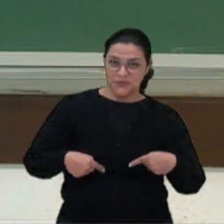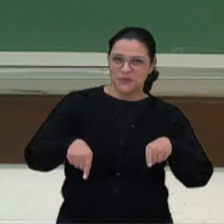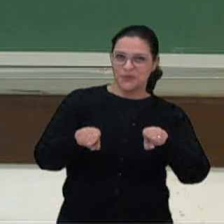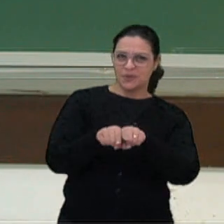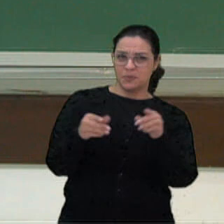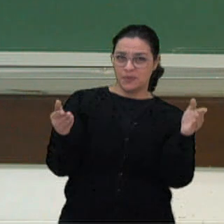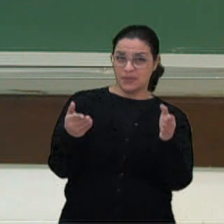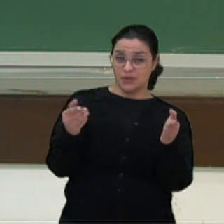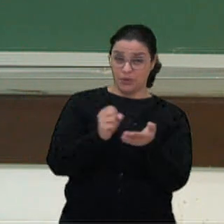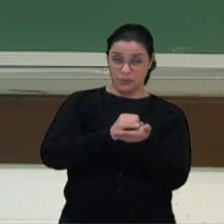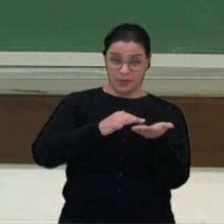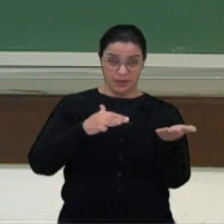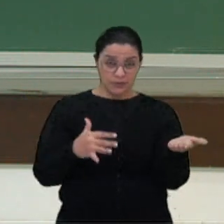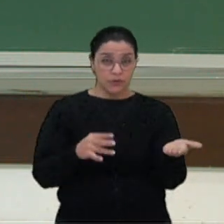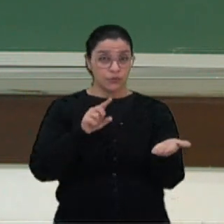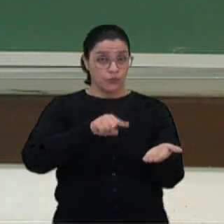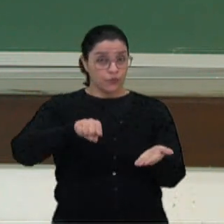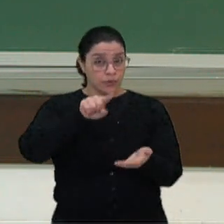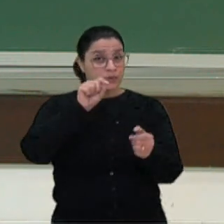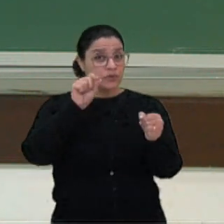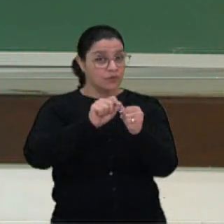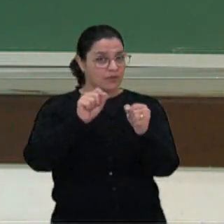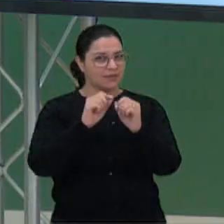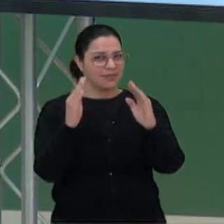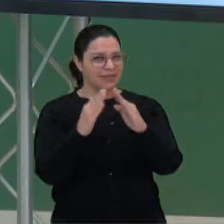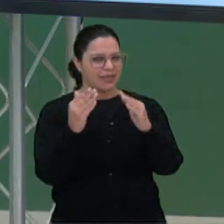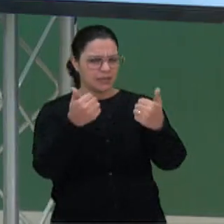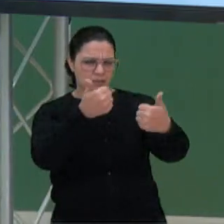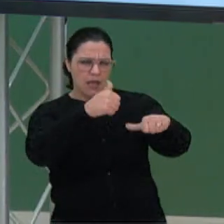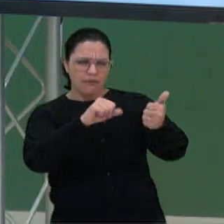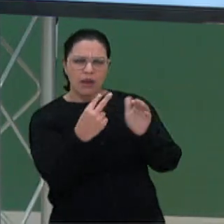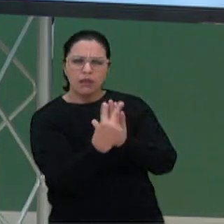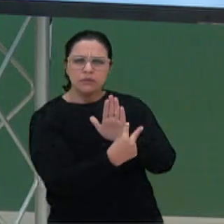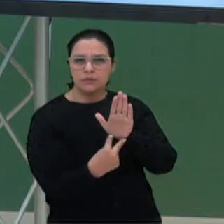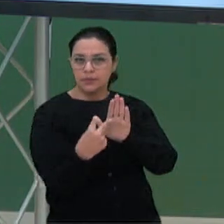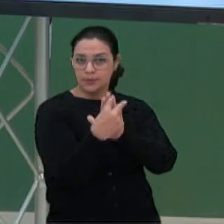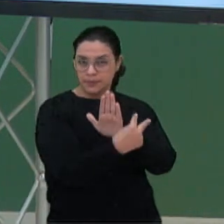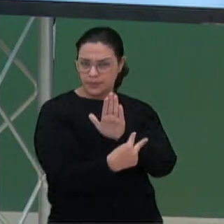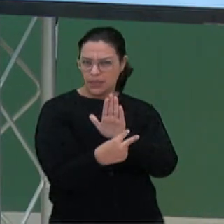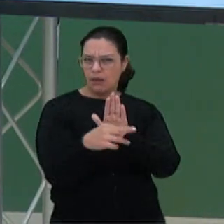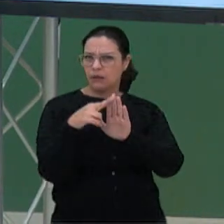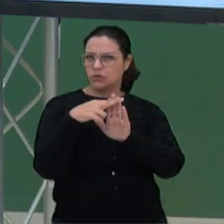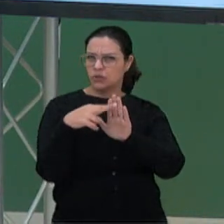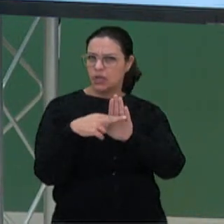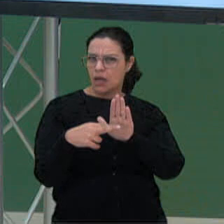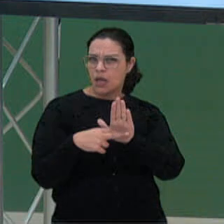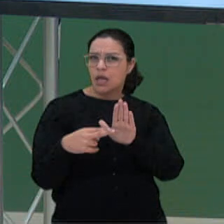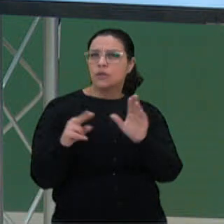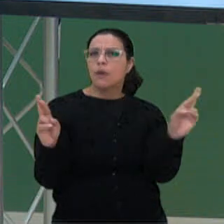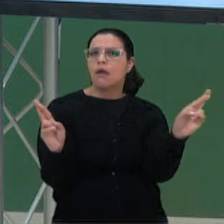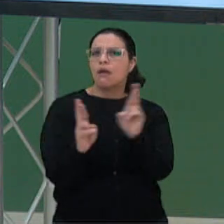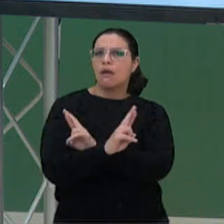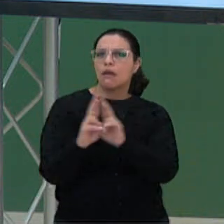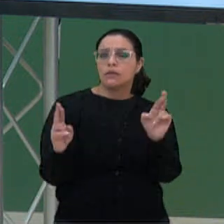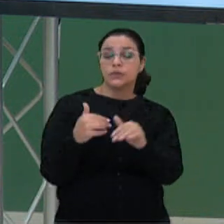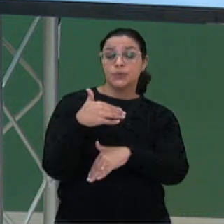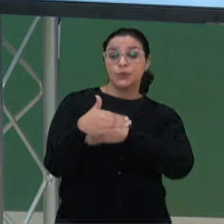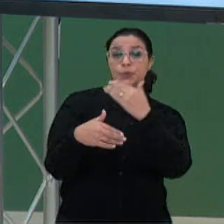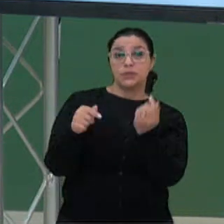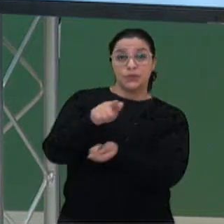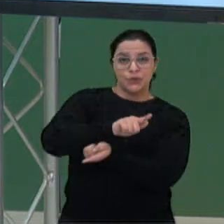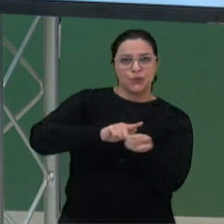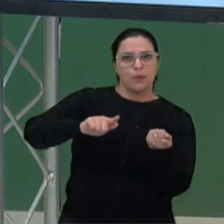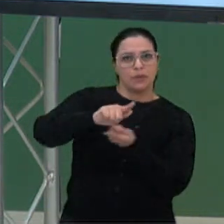Voltamos então com o exercício ali que vocês tinham que fazer uma análise da imagem, estabelecer a relação do processo de globalização e